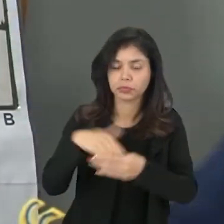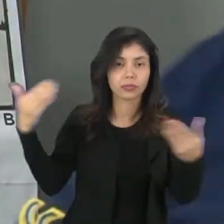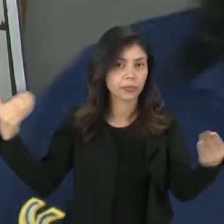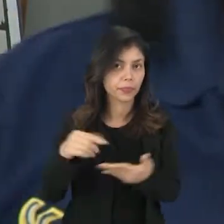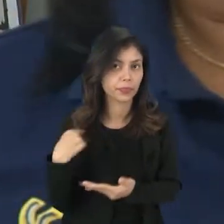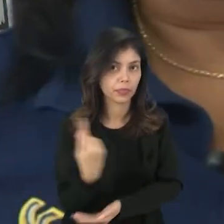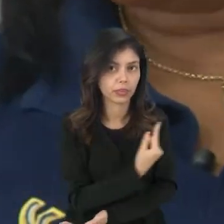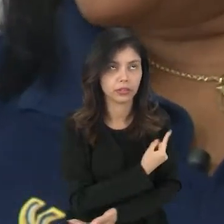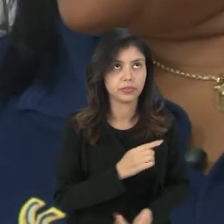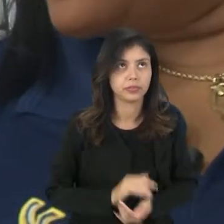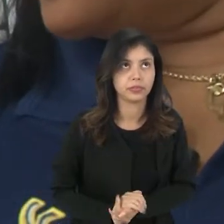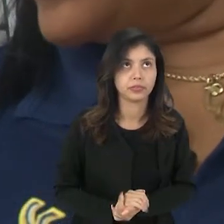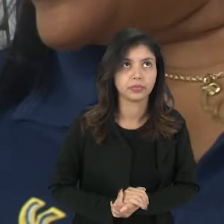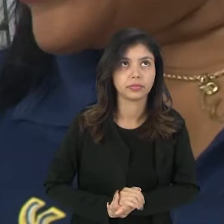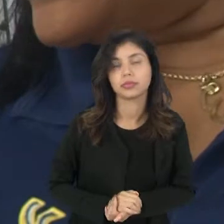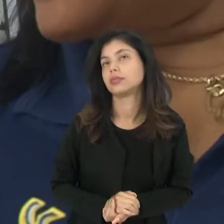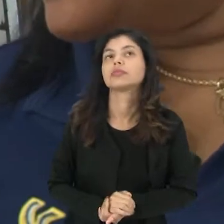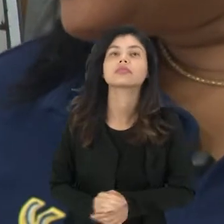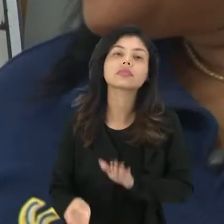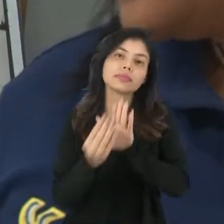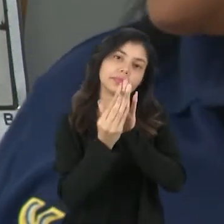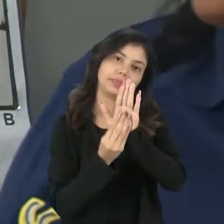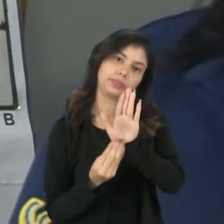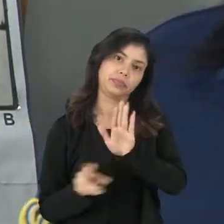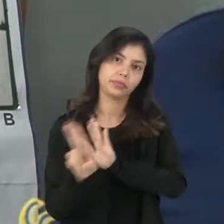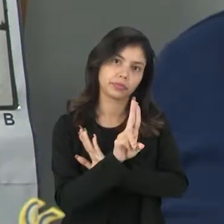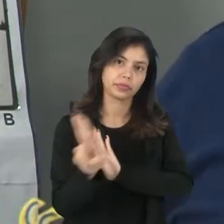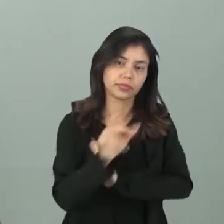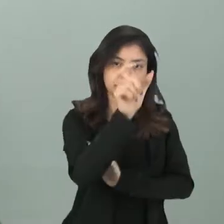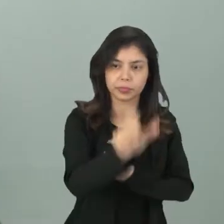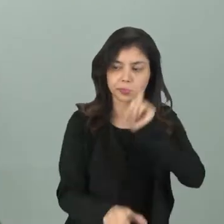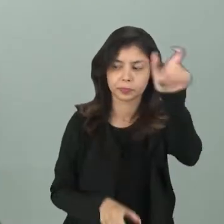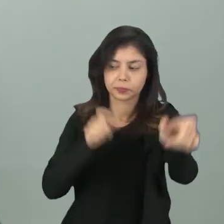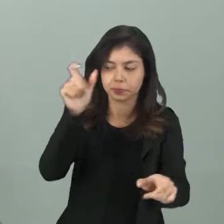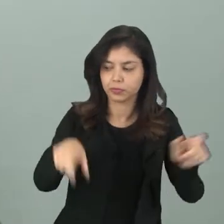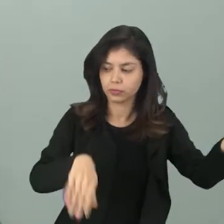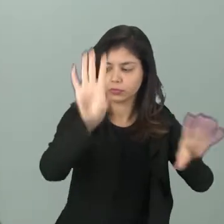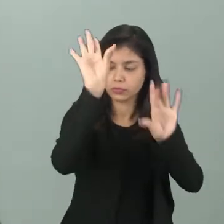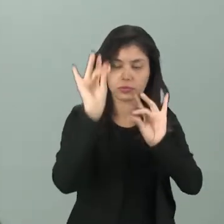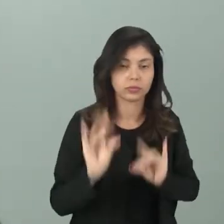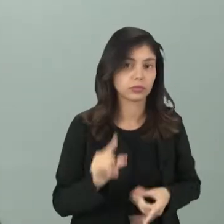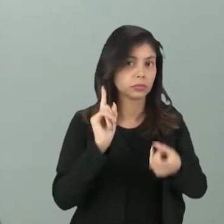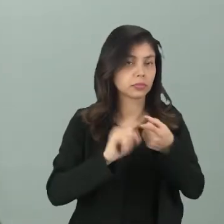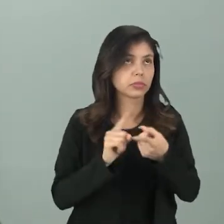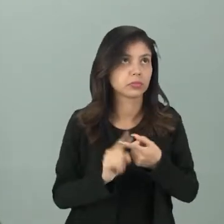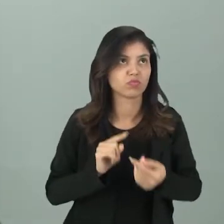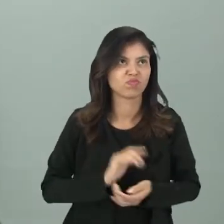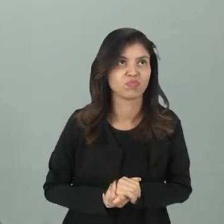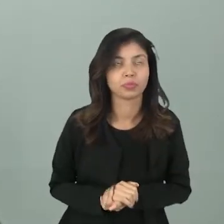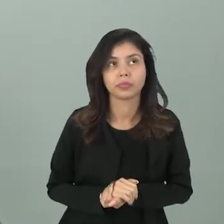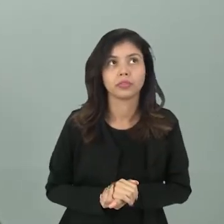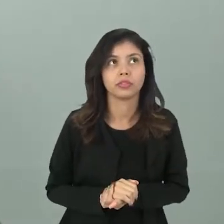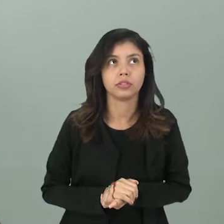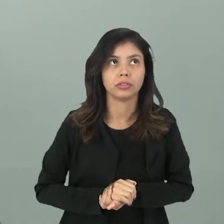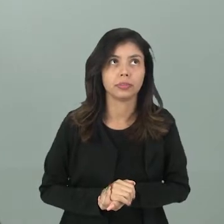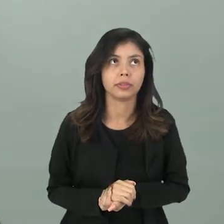Agora, vamos colocar os nomes dos personagens. O primeiro personagem foi o